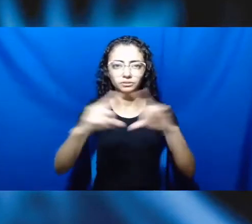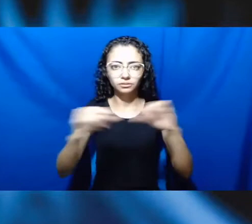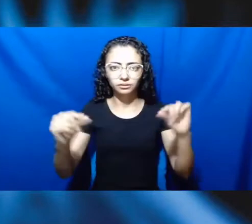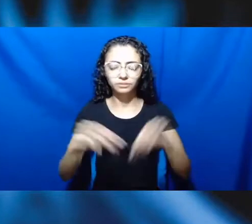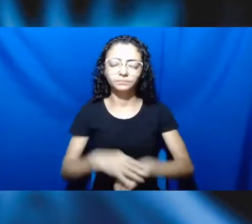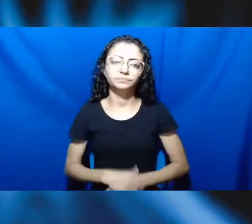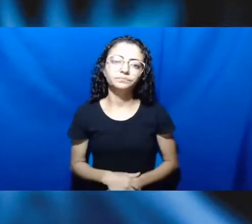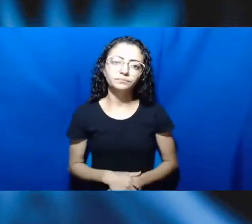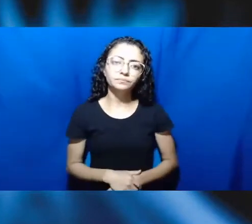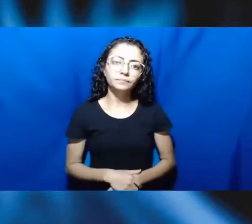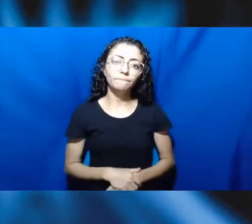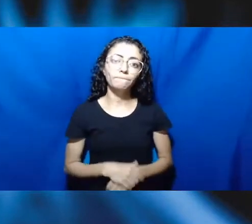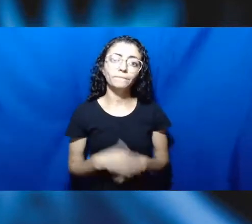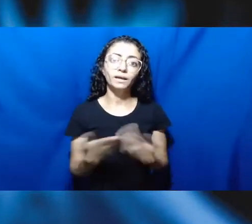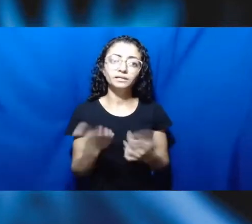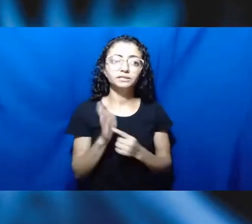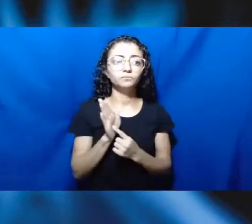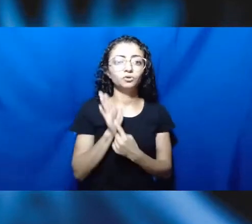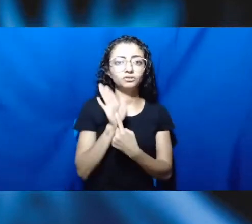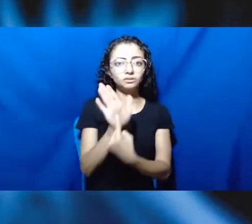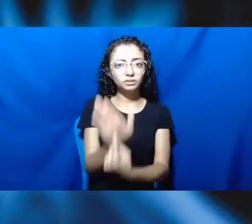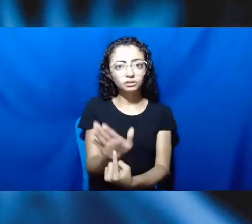local onde o público do CCBB